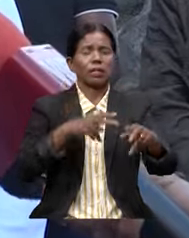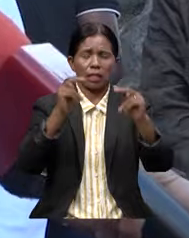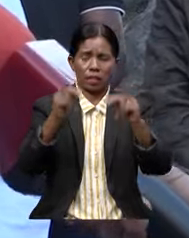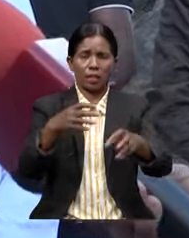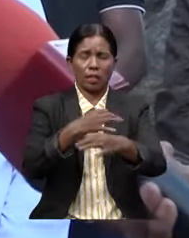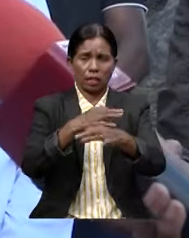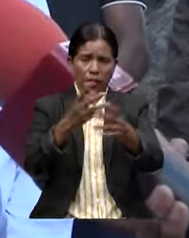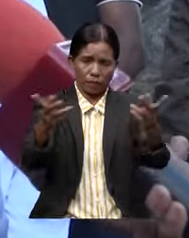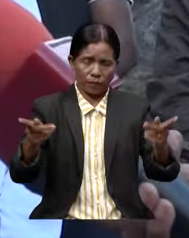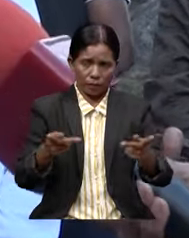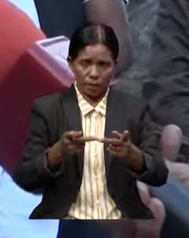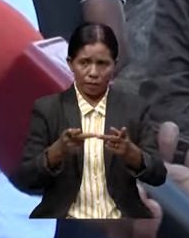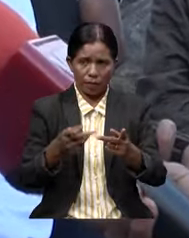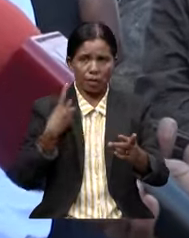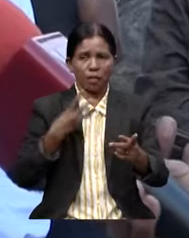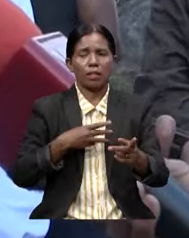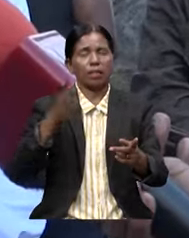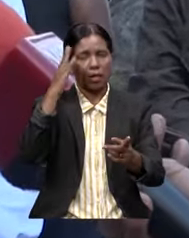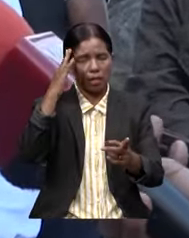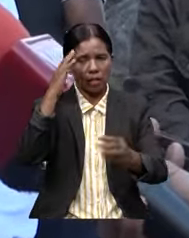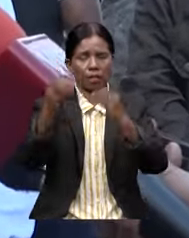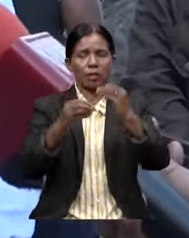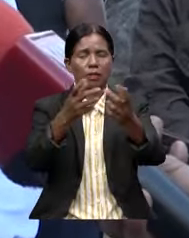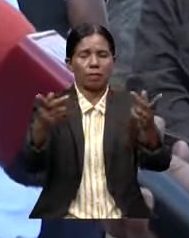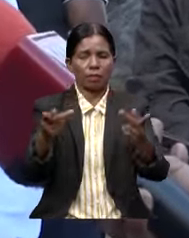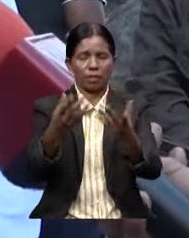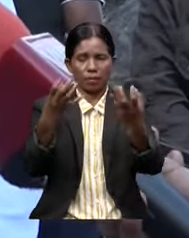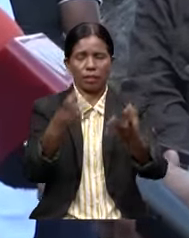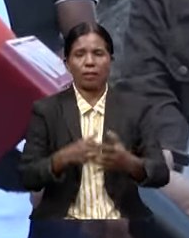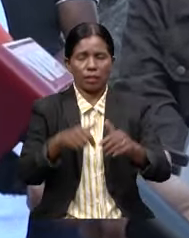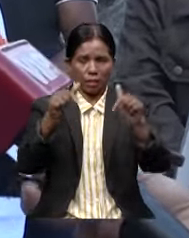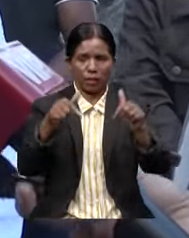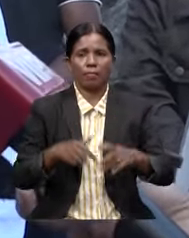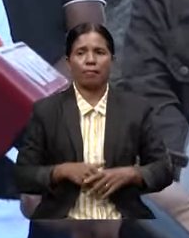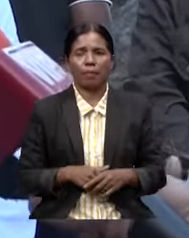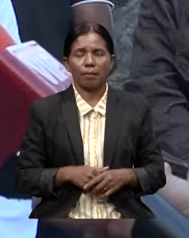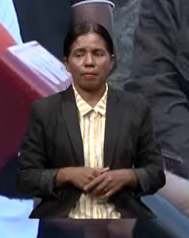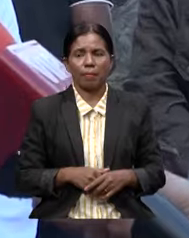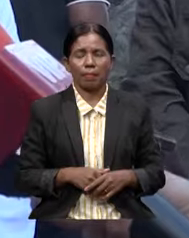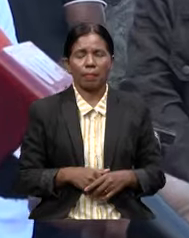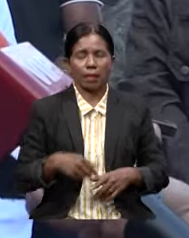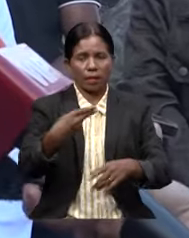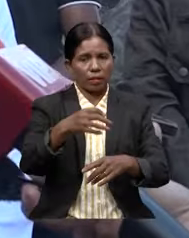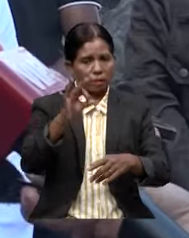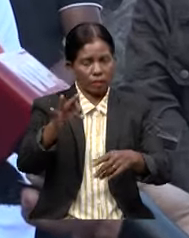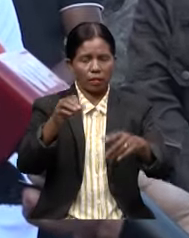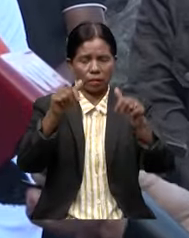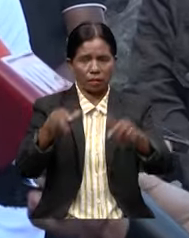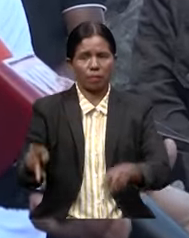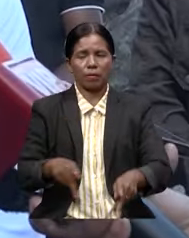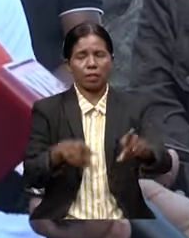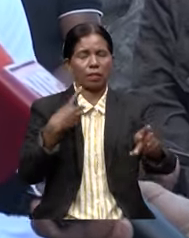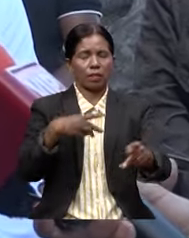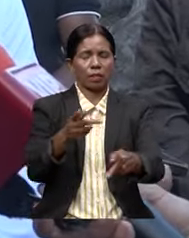fazer a fato, e tá, até que está a fato, lubuquira, né? É neona. Sintina público lubukira neona mita ten